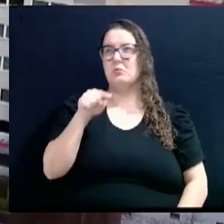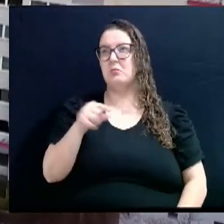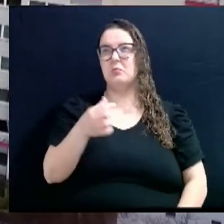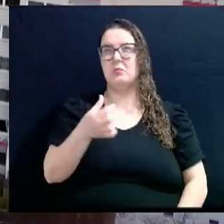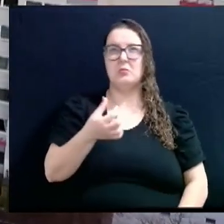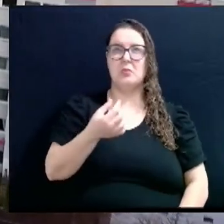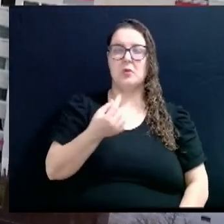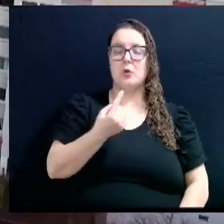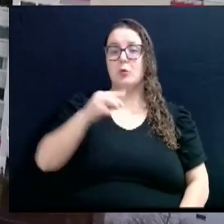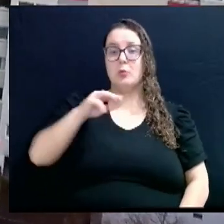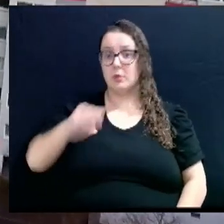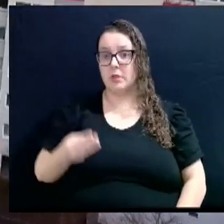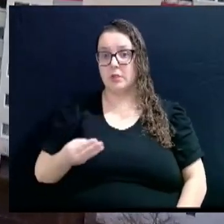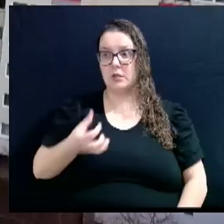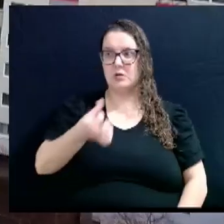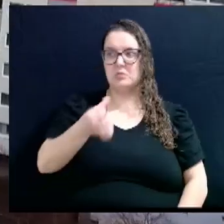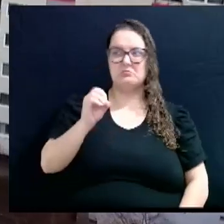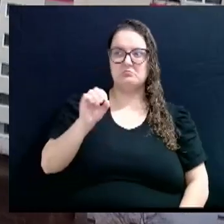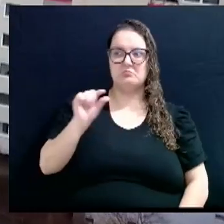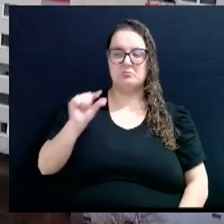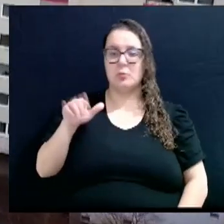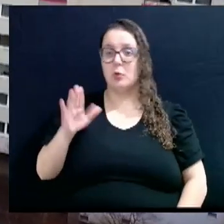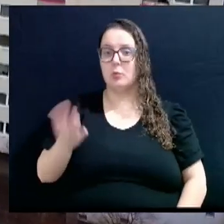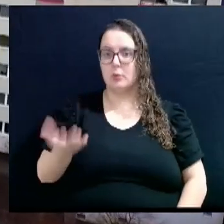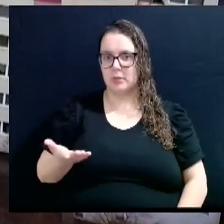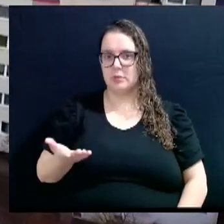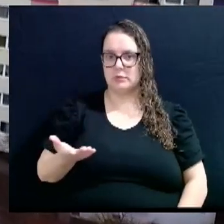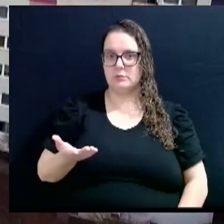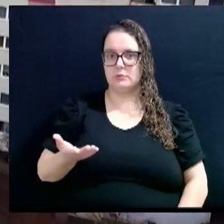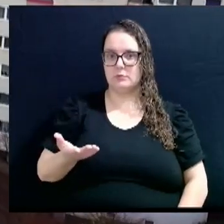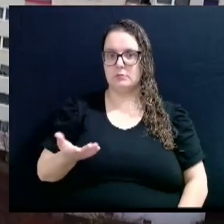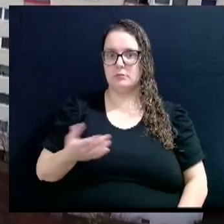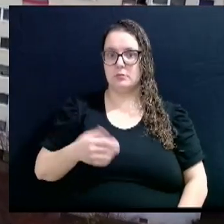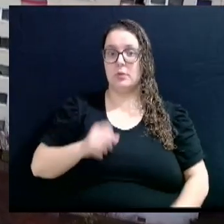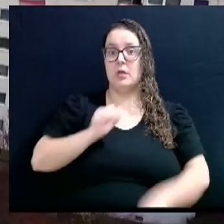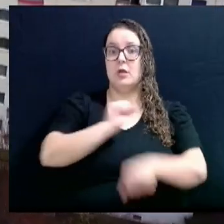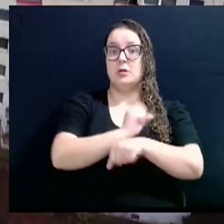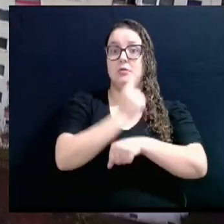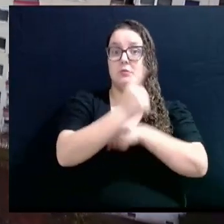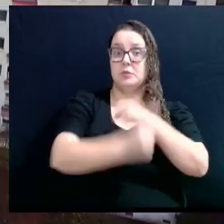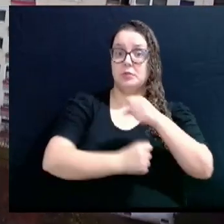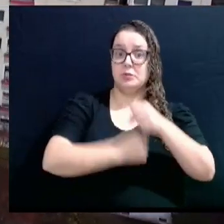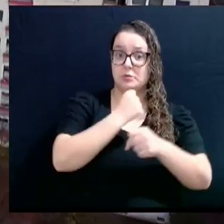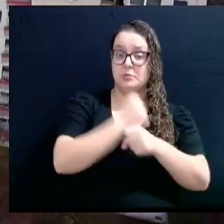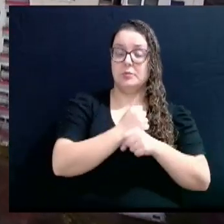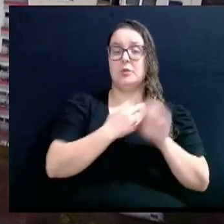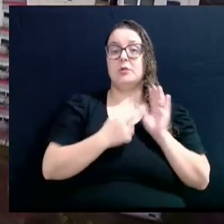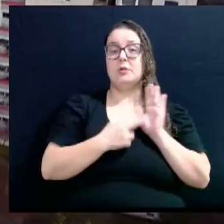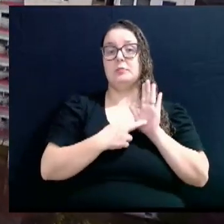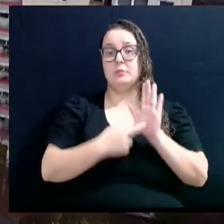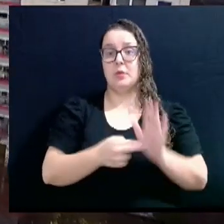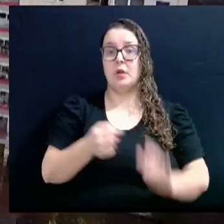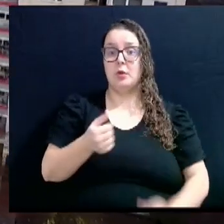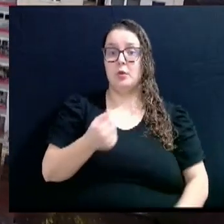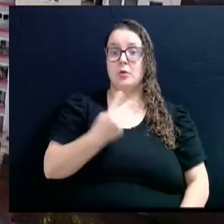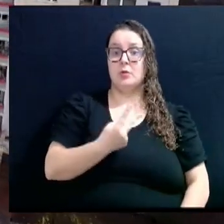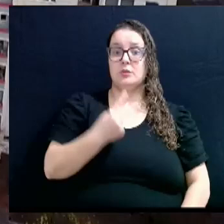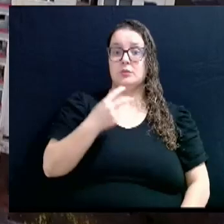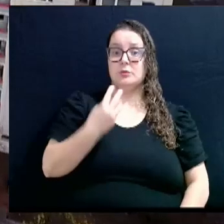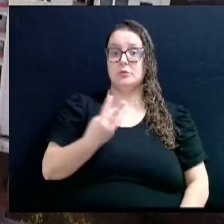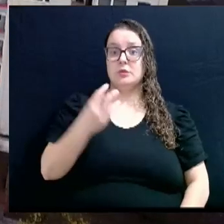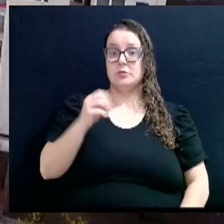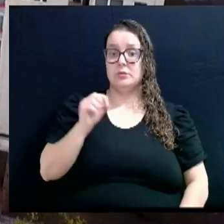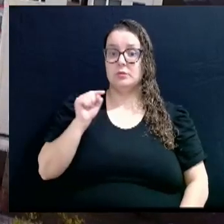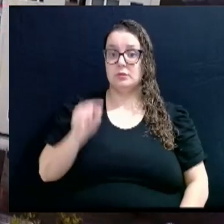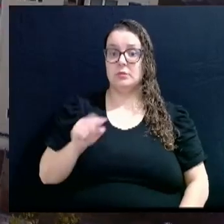1.600.000 e alguma coisa. Ou seja, a espera de um ano representa quase 230 mil de diferença. Uma